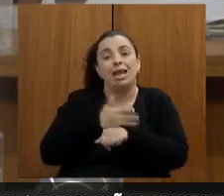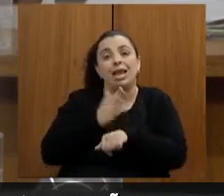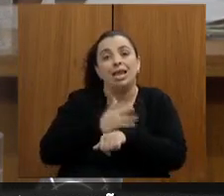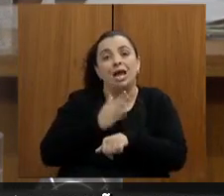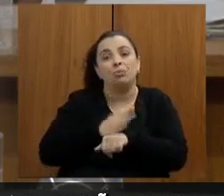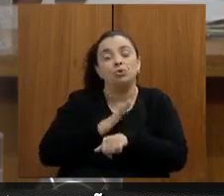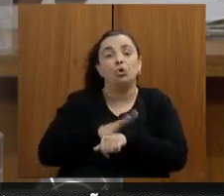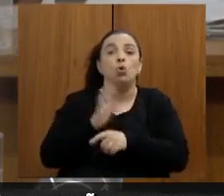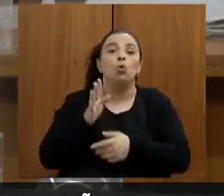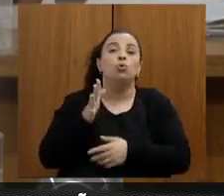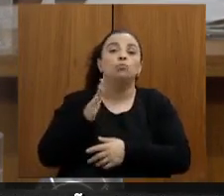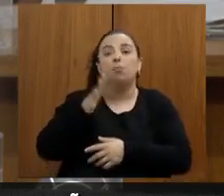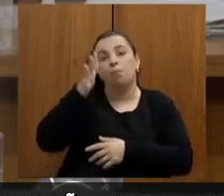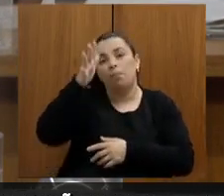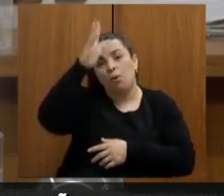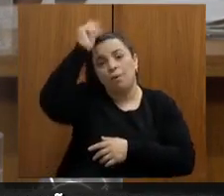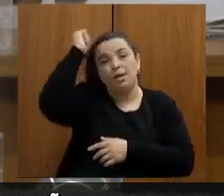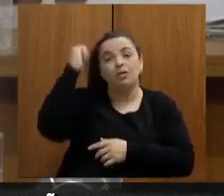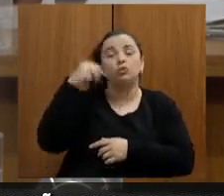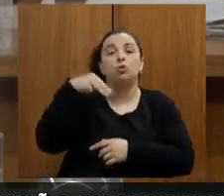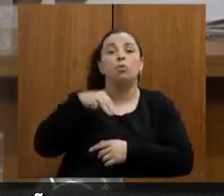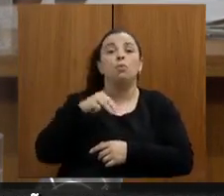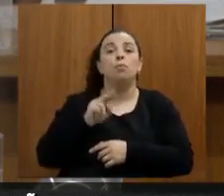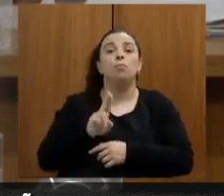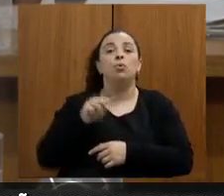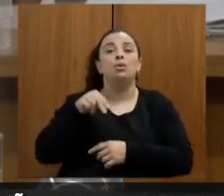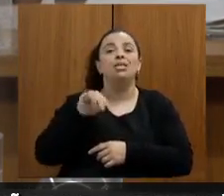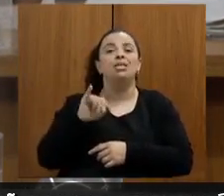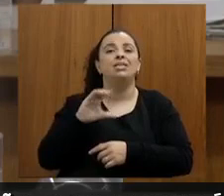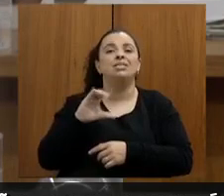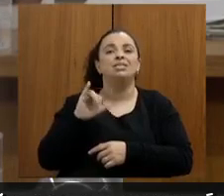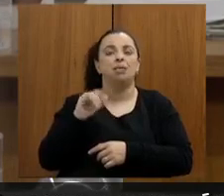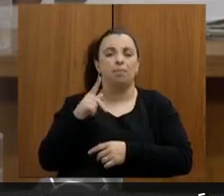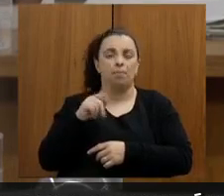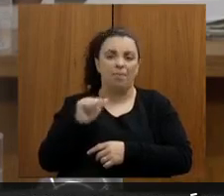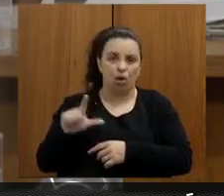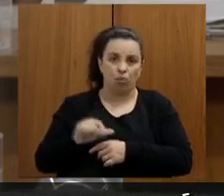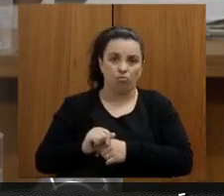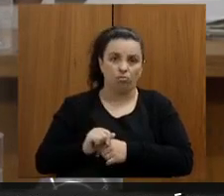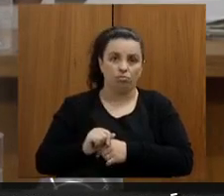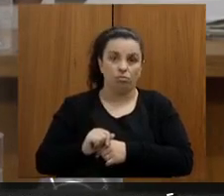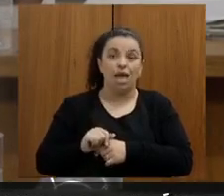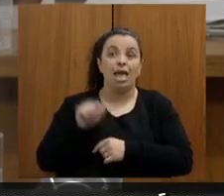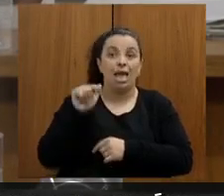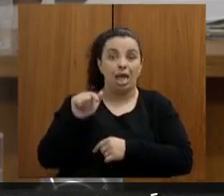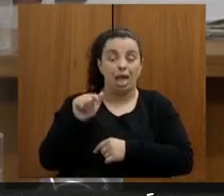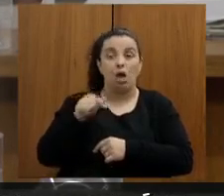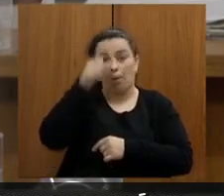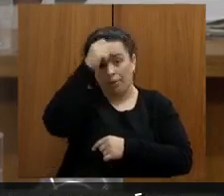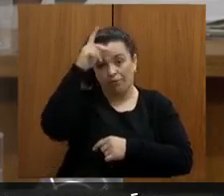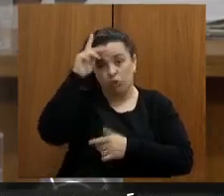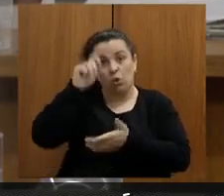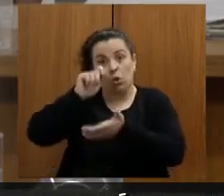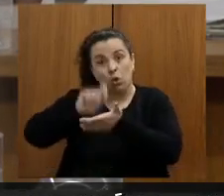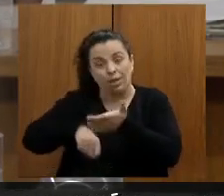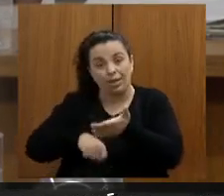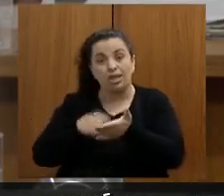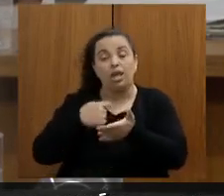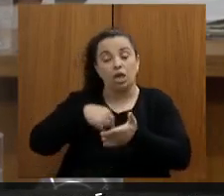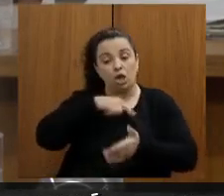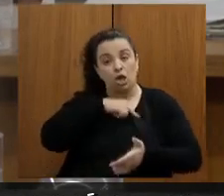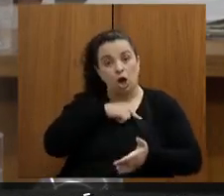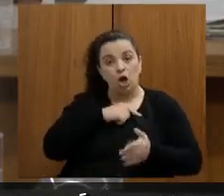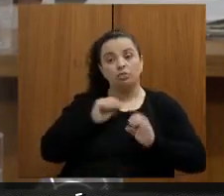treinamos as pessoas que são contratadas pelo Município para que eles possam dar a primeira resposta